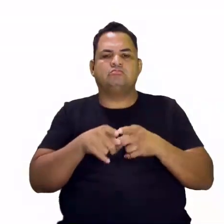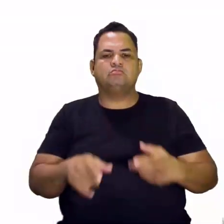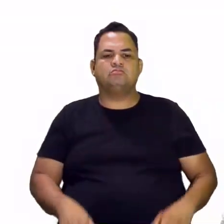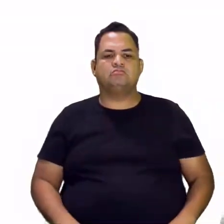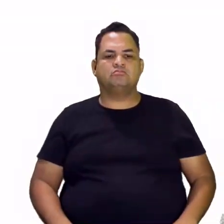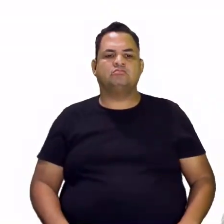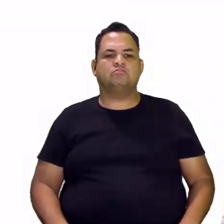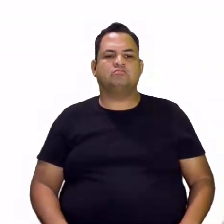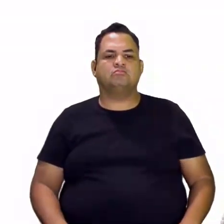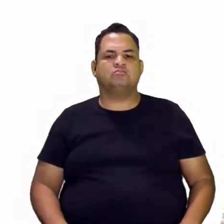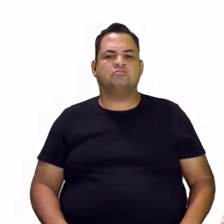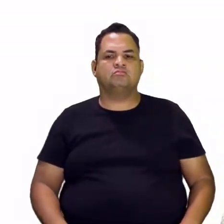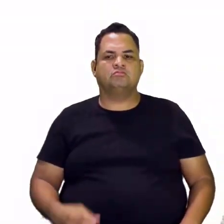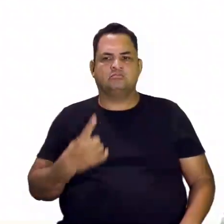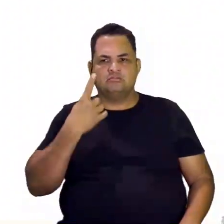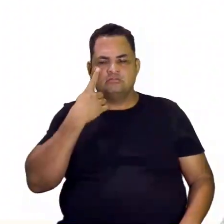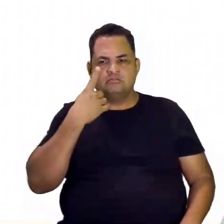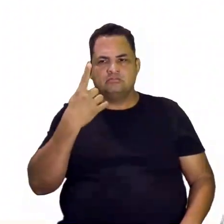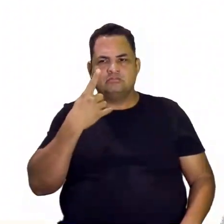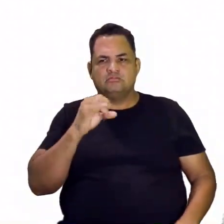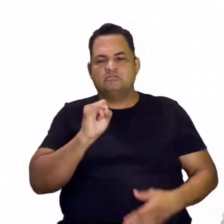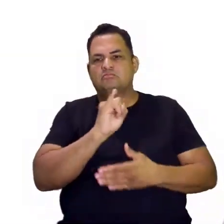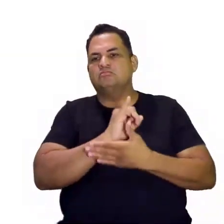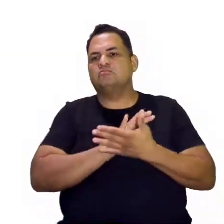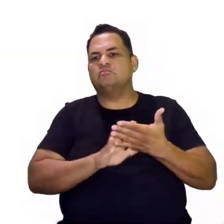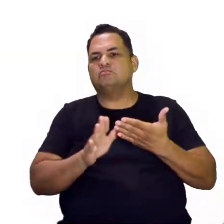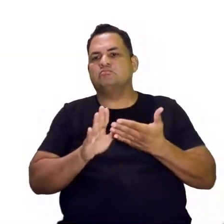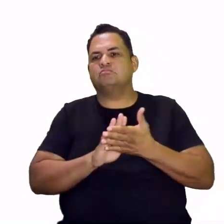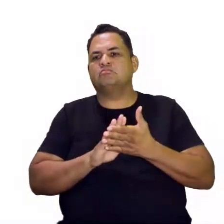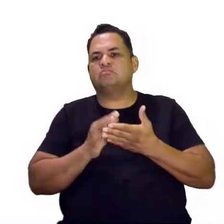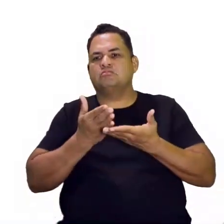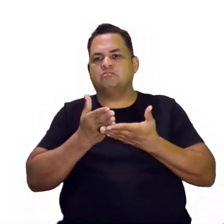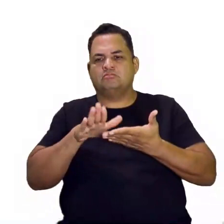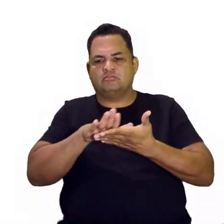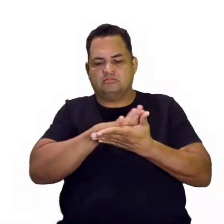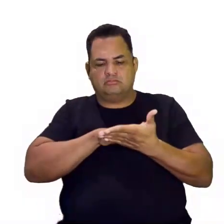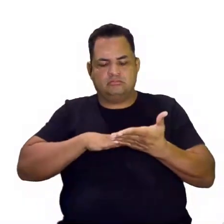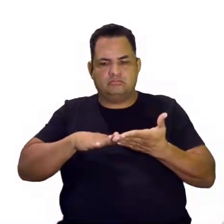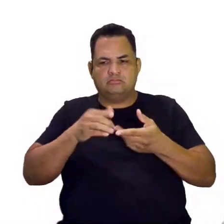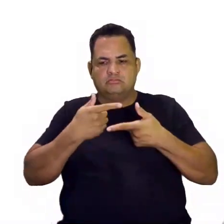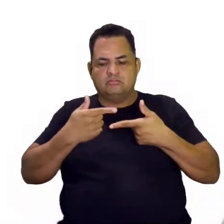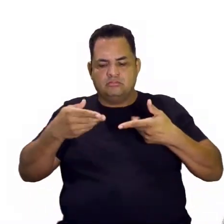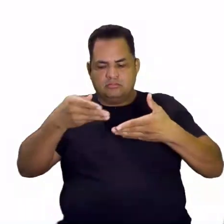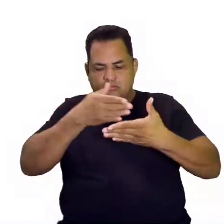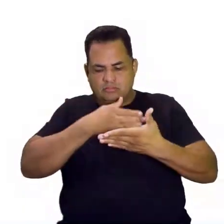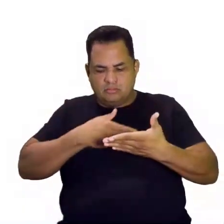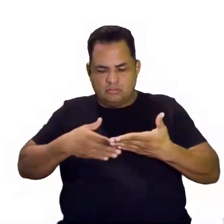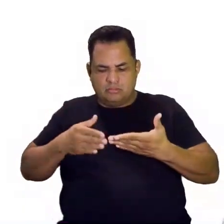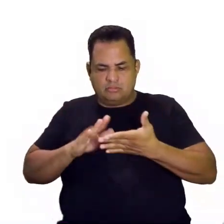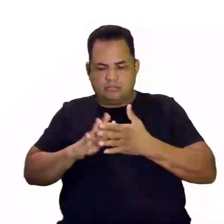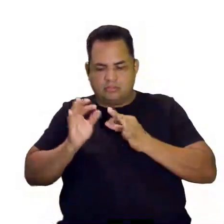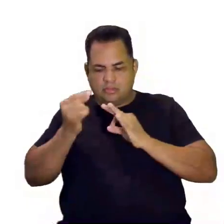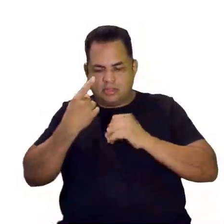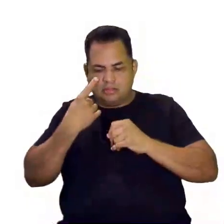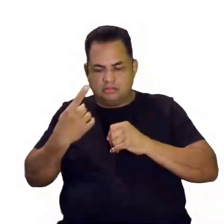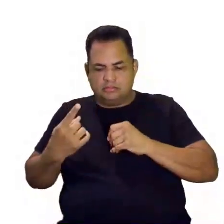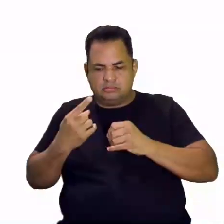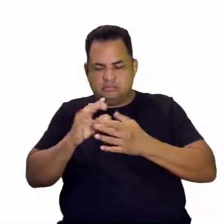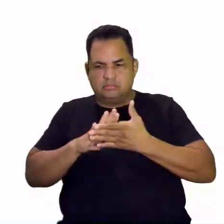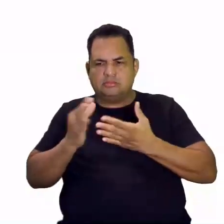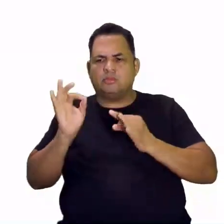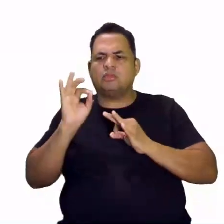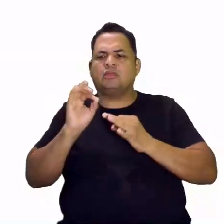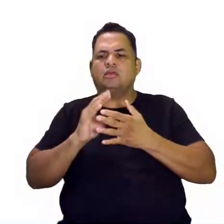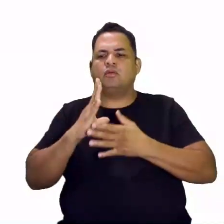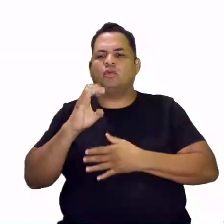esse objeto aqui a gente chama de placa Petri, onde a gente faz a cultura das bactérias. O que